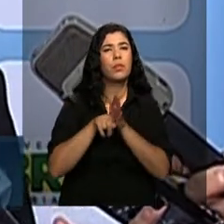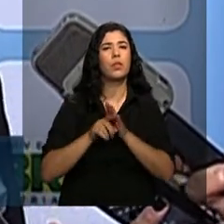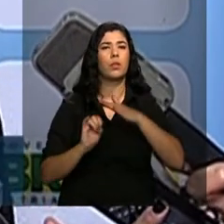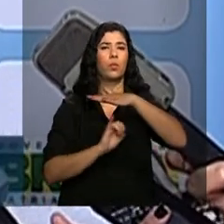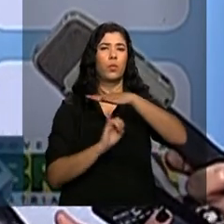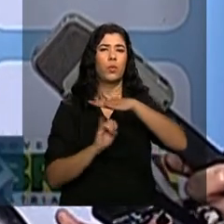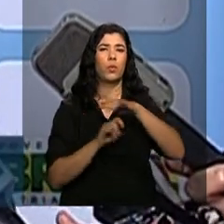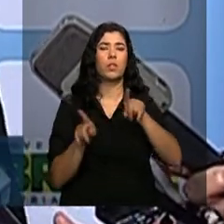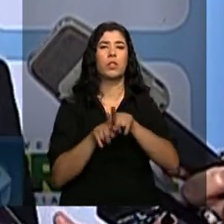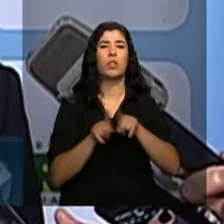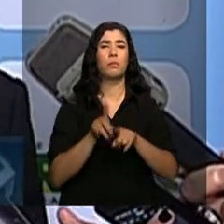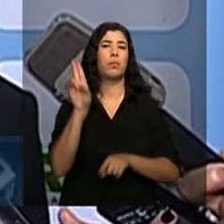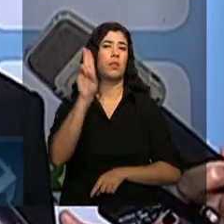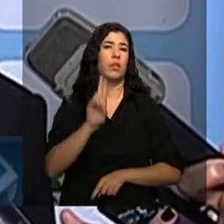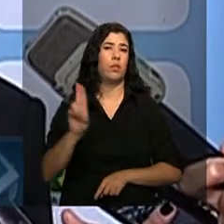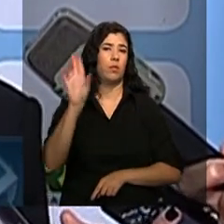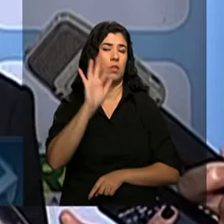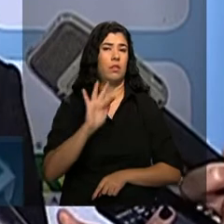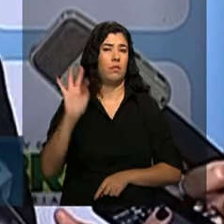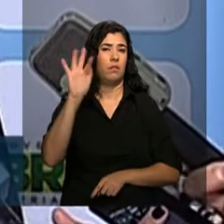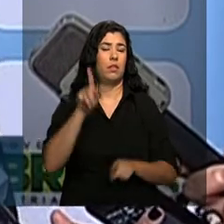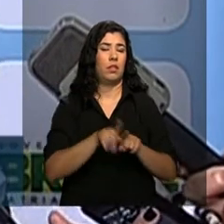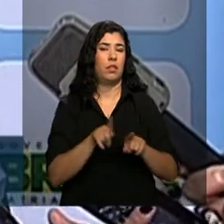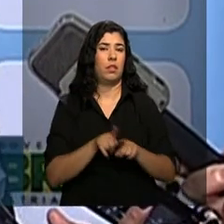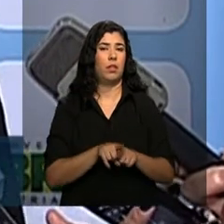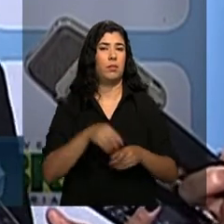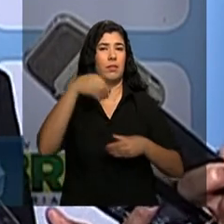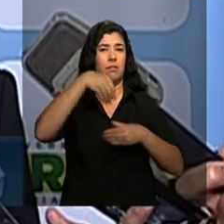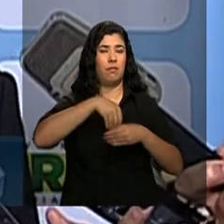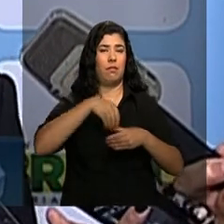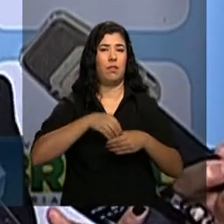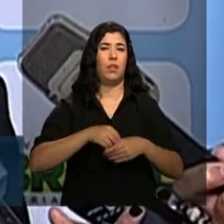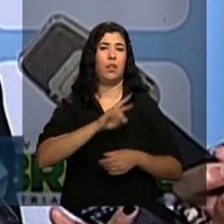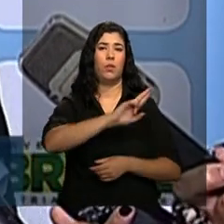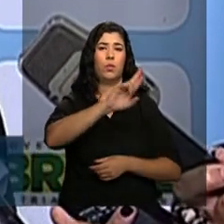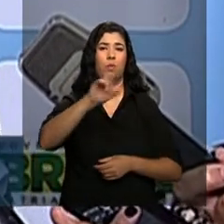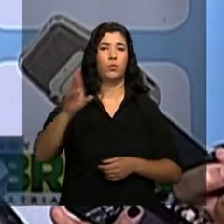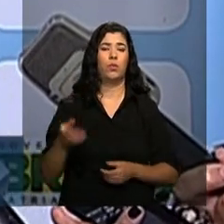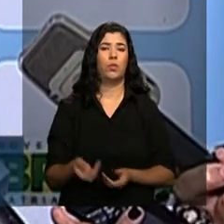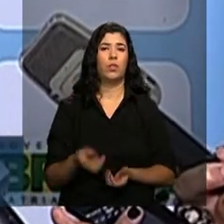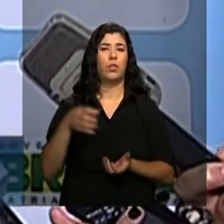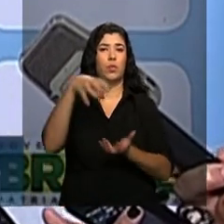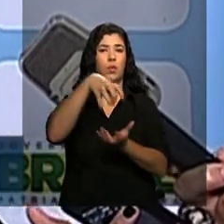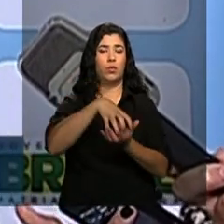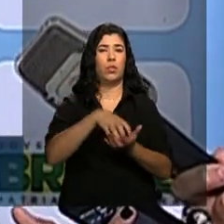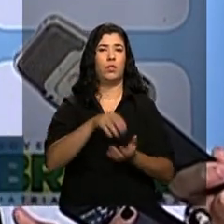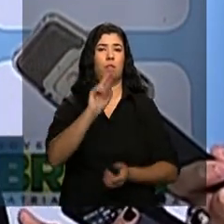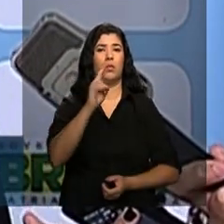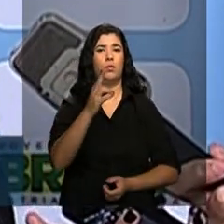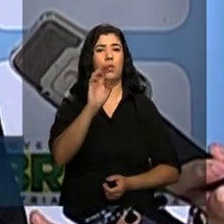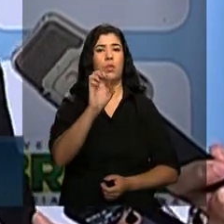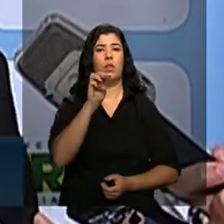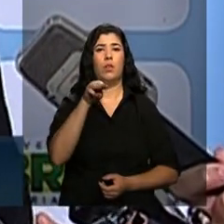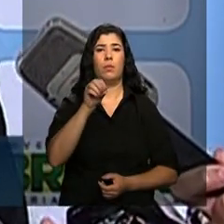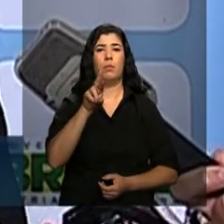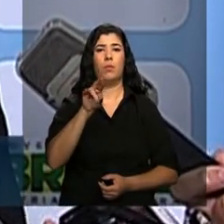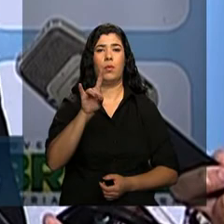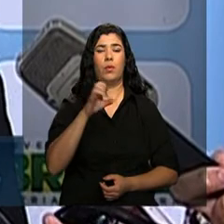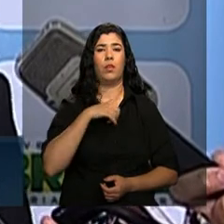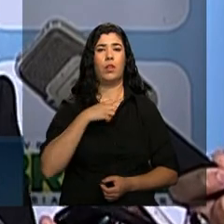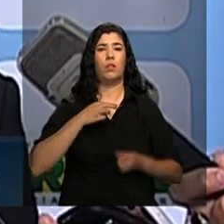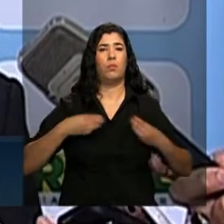institutos, as nossas universidades e a própria produção que é feita na Hemorrede para poder acelerar. Então, o Ministério funciona também como um